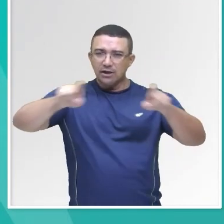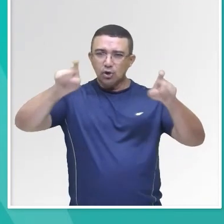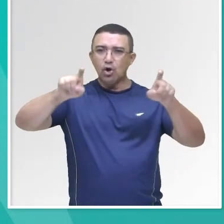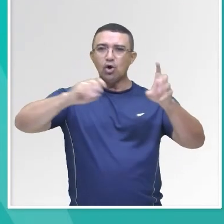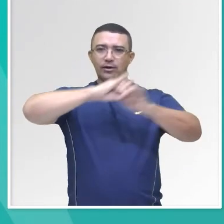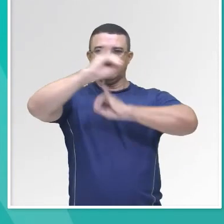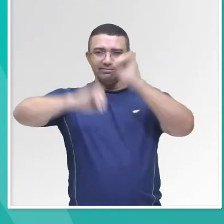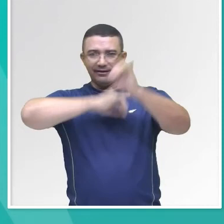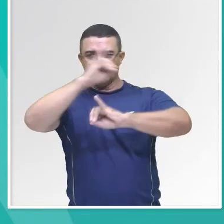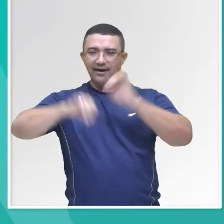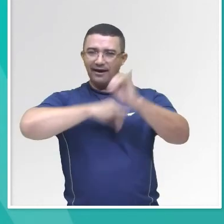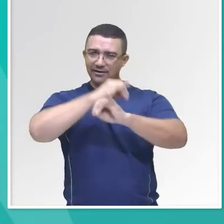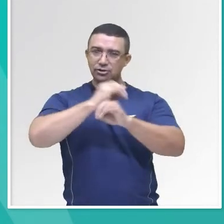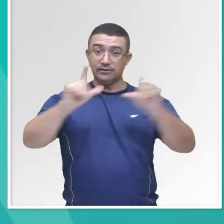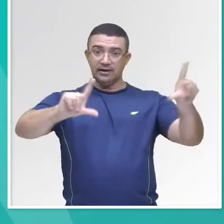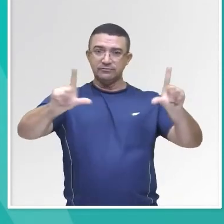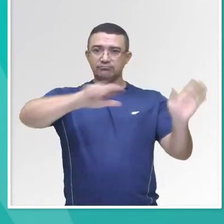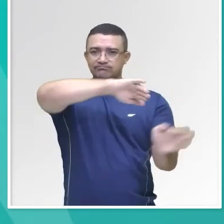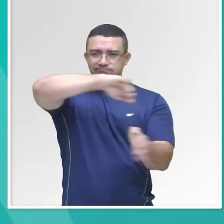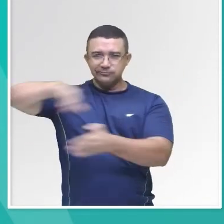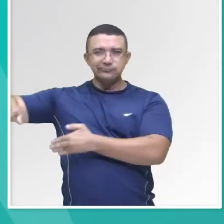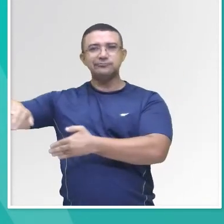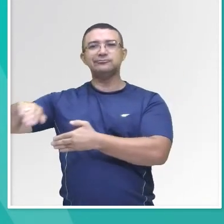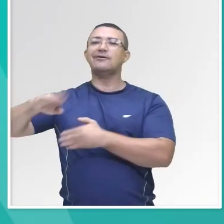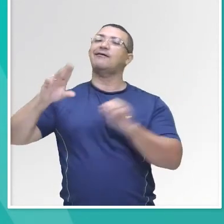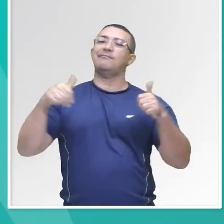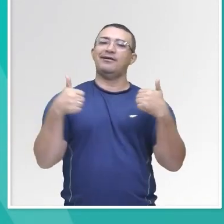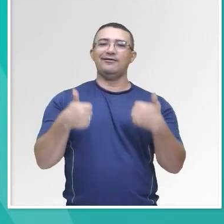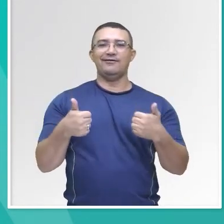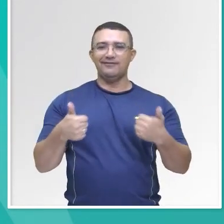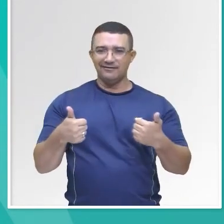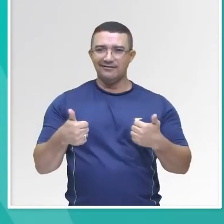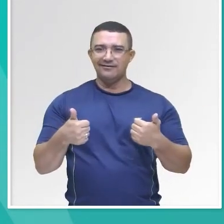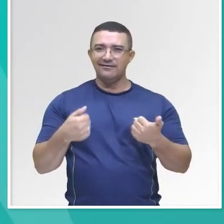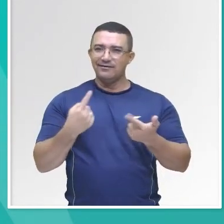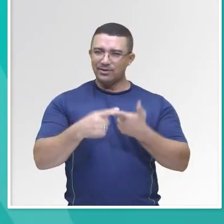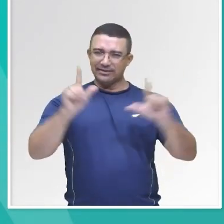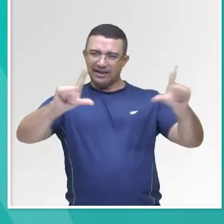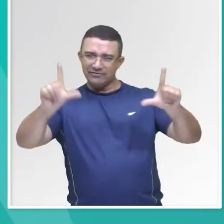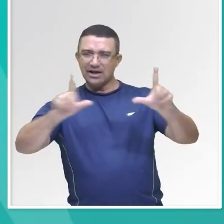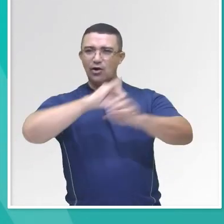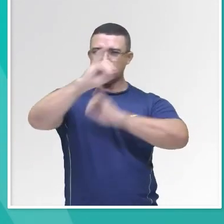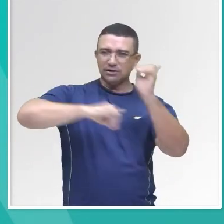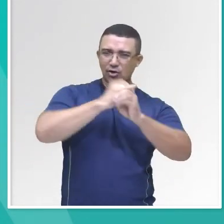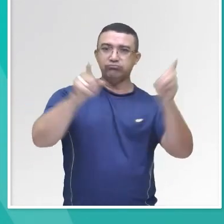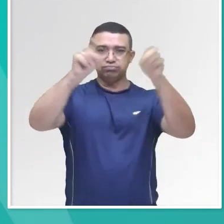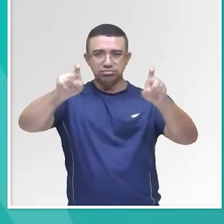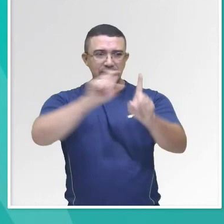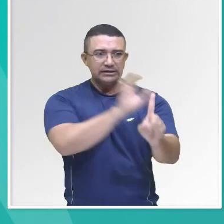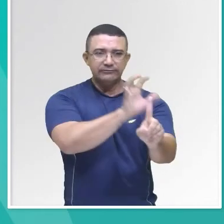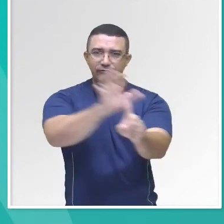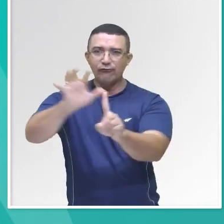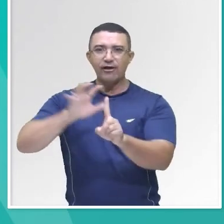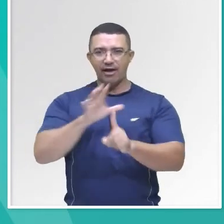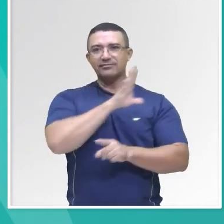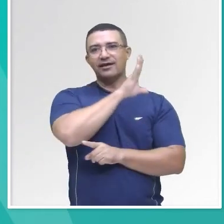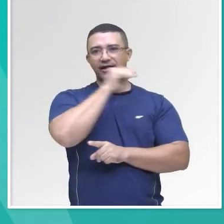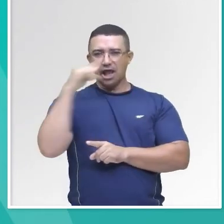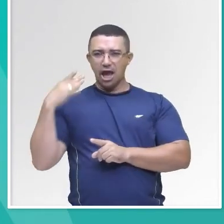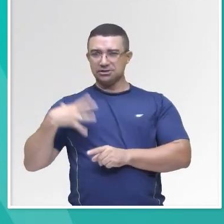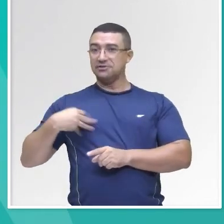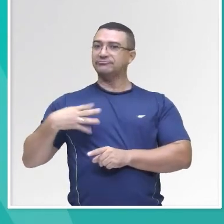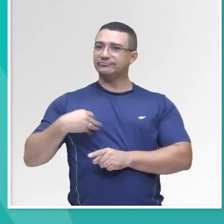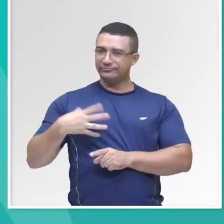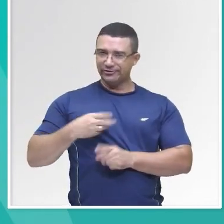internet, jogos e telinhas. É importante que a família tenha o hábito de fazer atividades junto com os filhos, que não